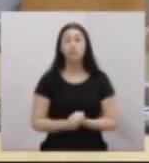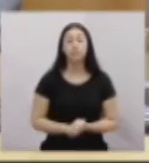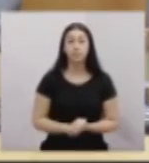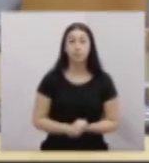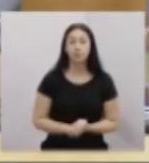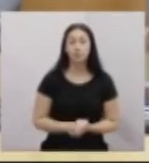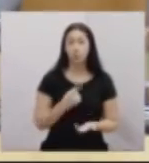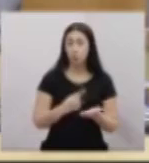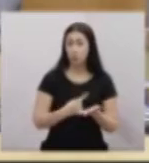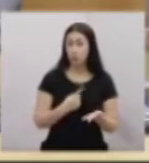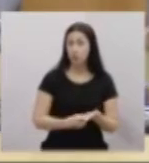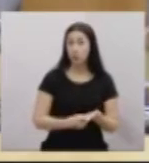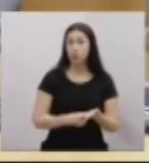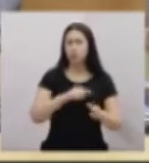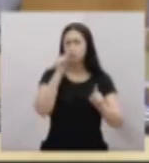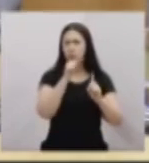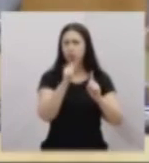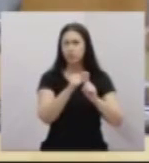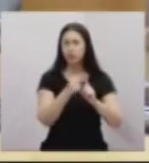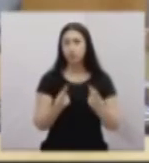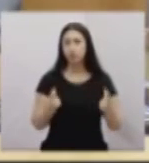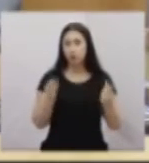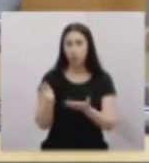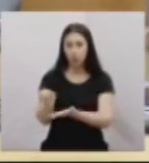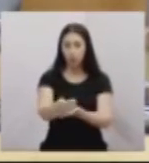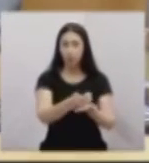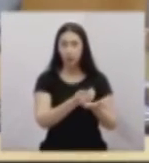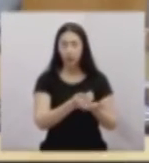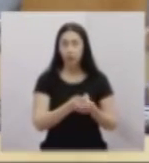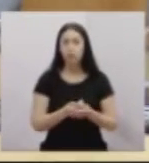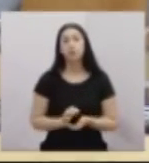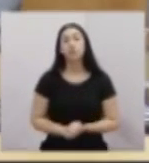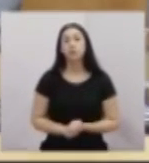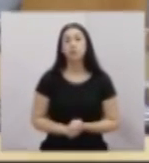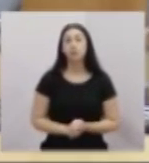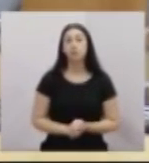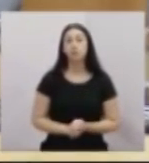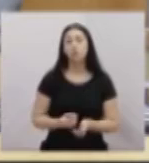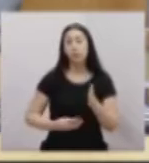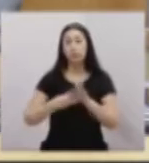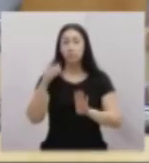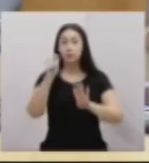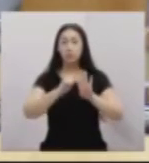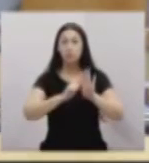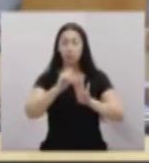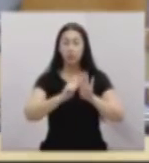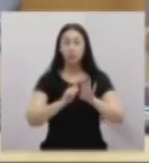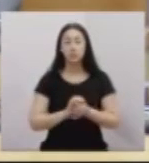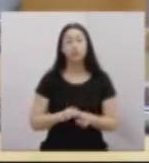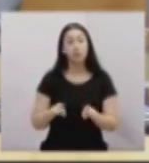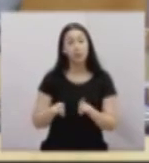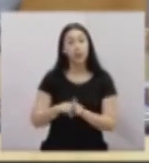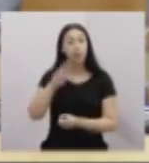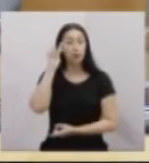do cumprimento das metas fiscais referente ao terceiro quadrimestre de 2020. E também lembro a vossas